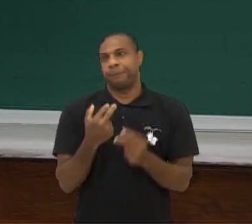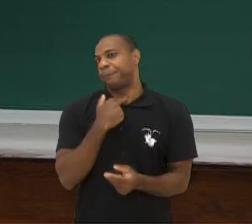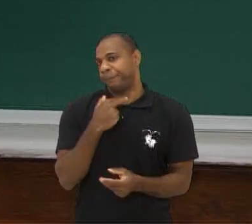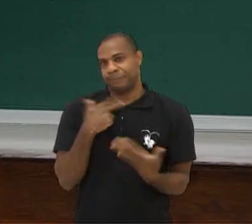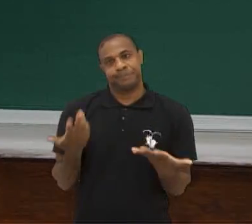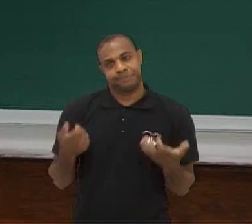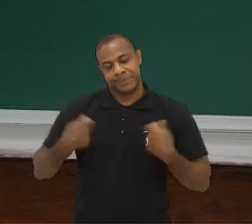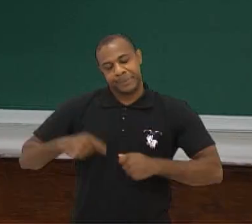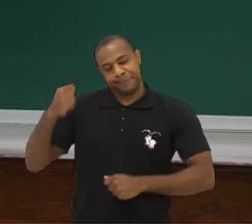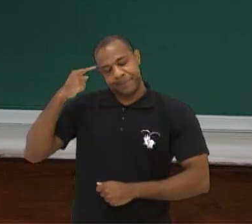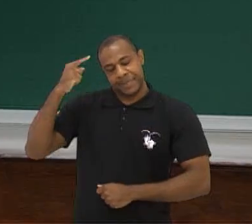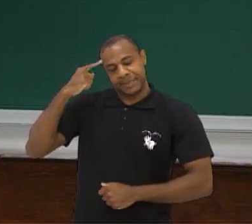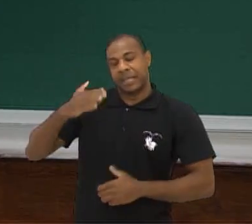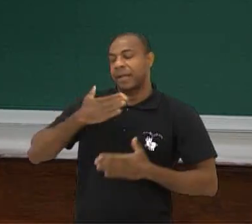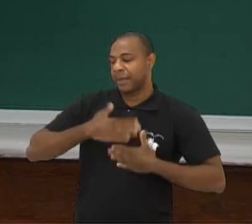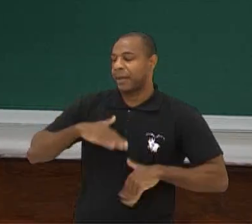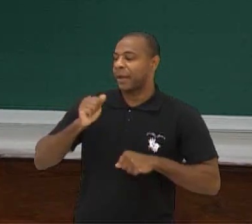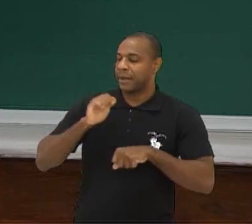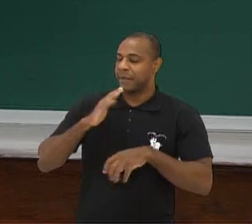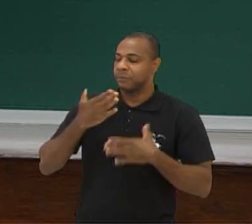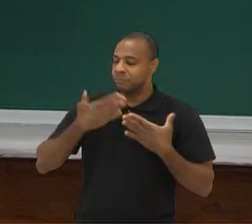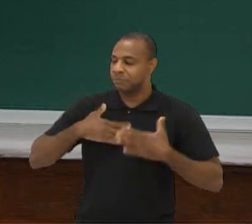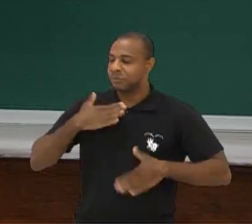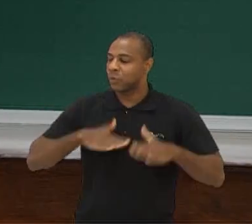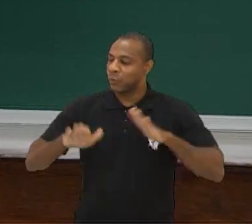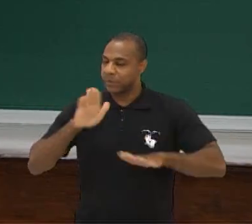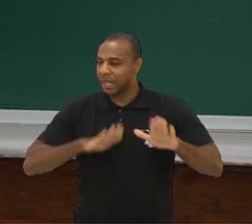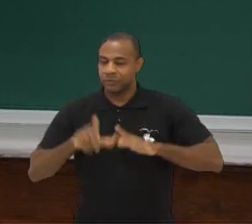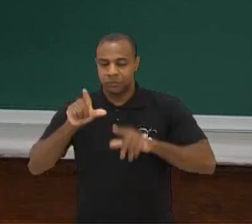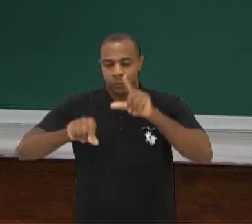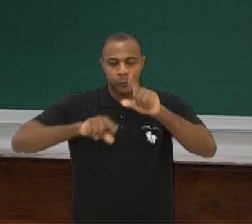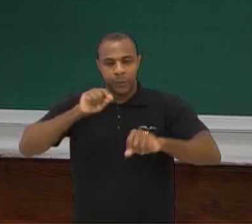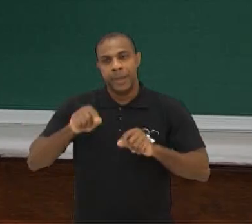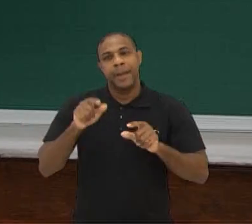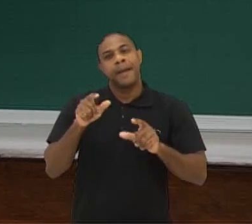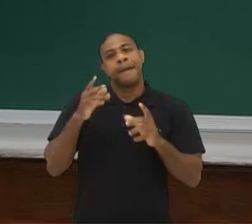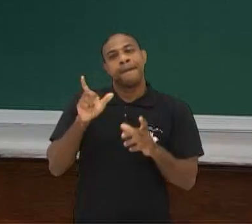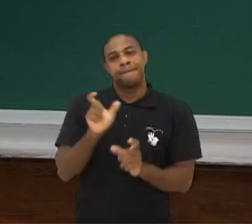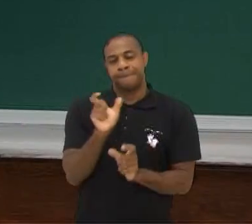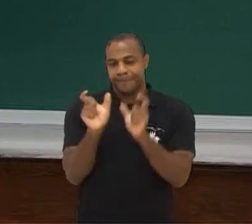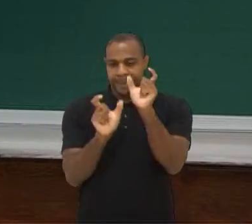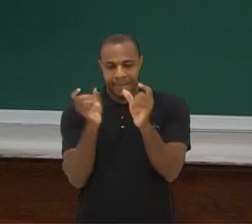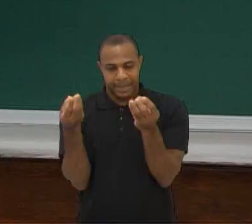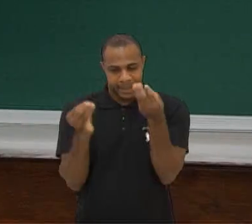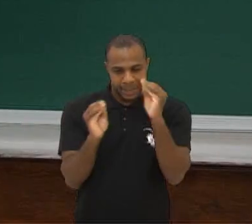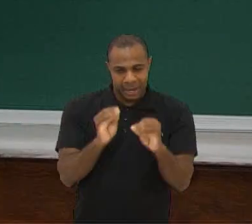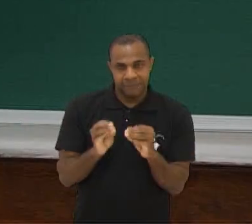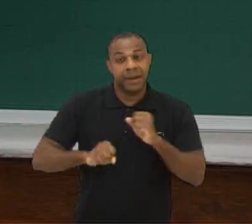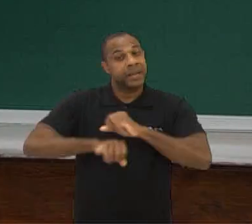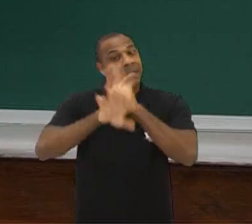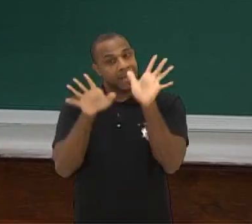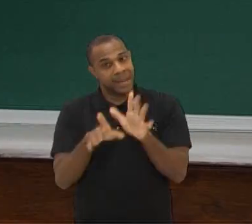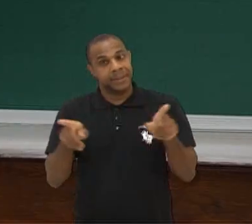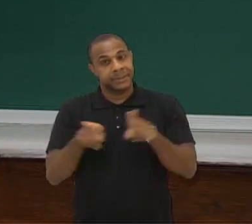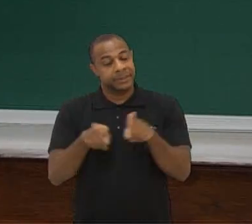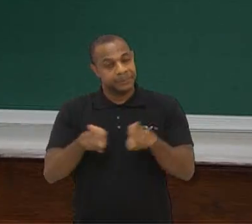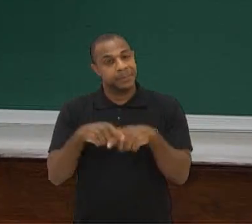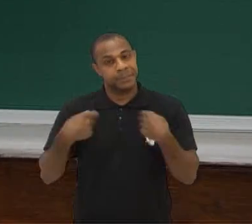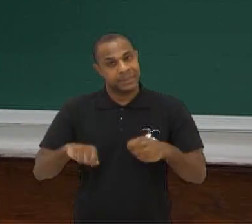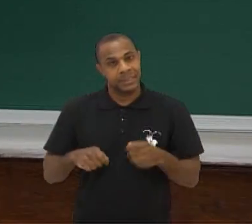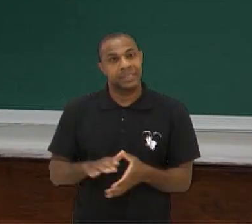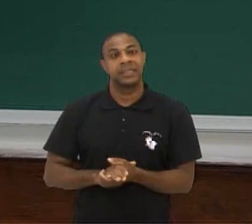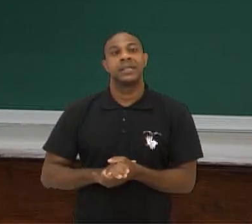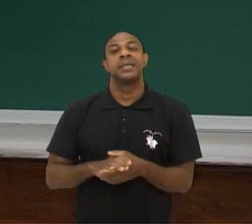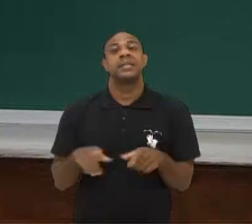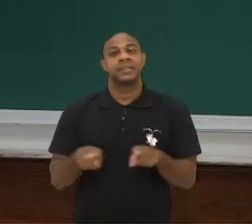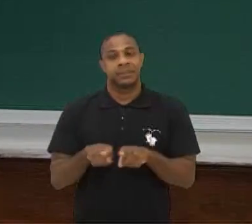que pensar cautelosamente, escolher bem essas palavras para poder não somente ter uma coerência entre